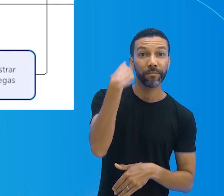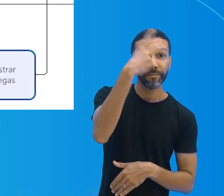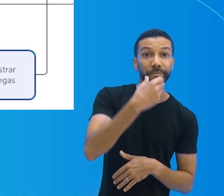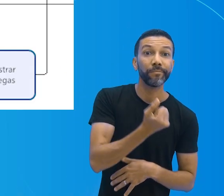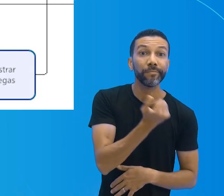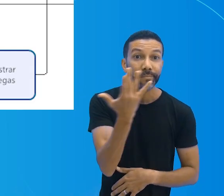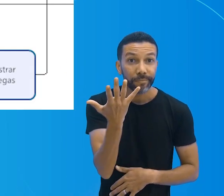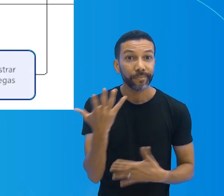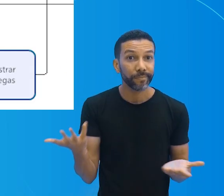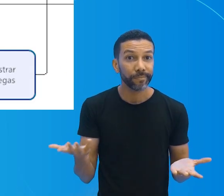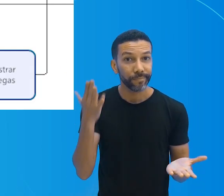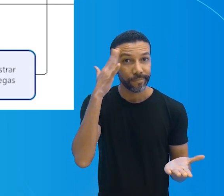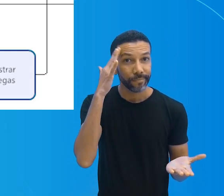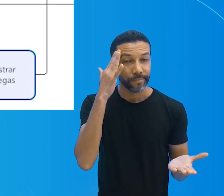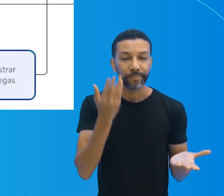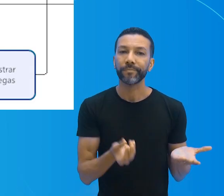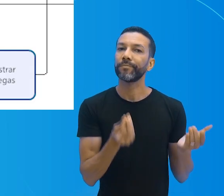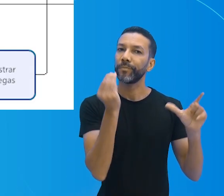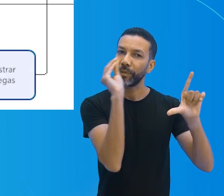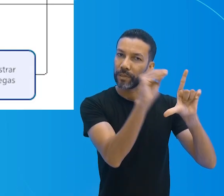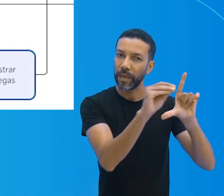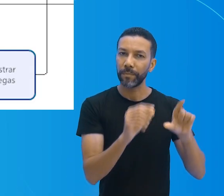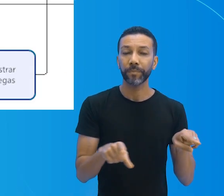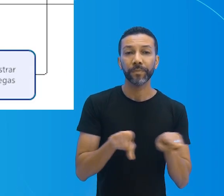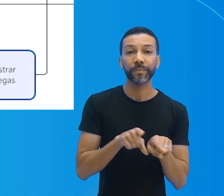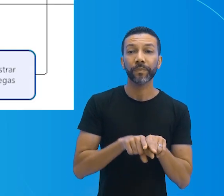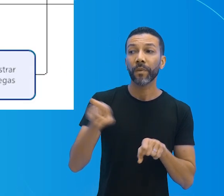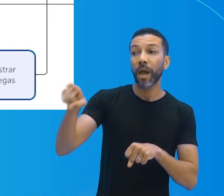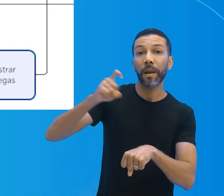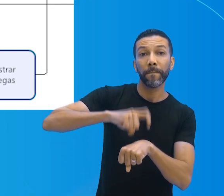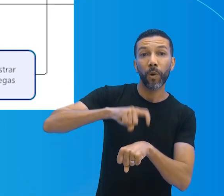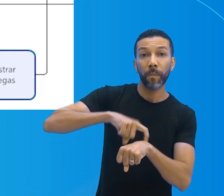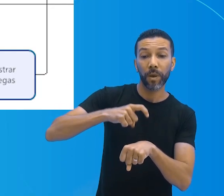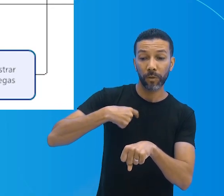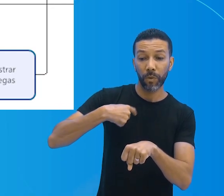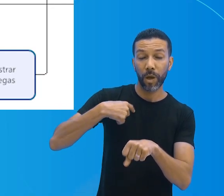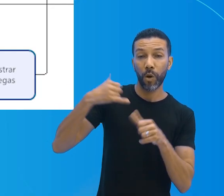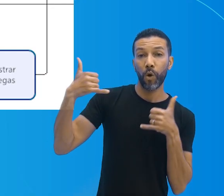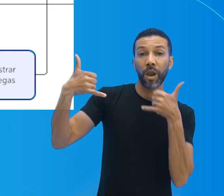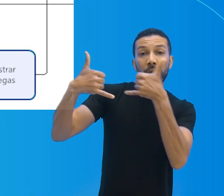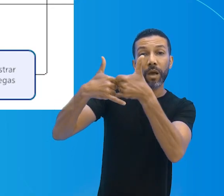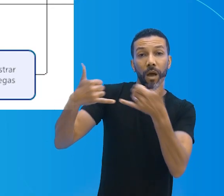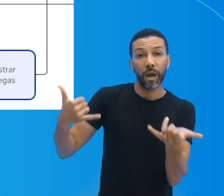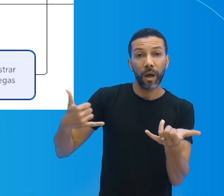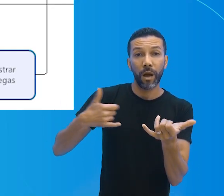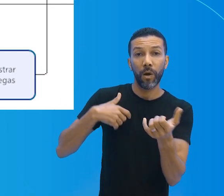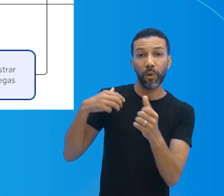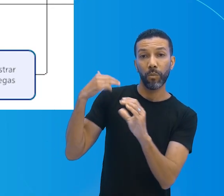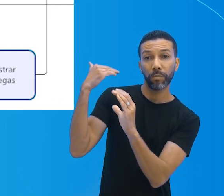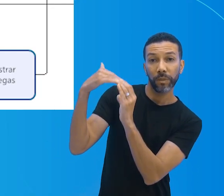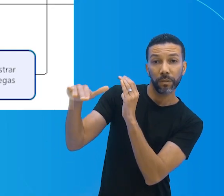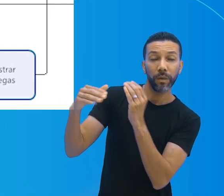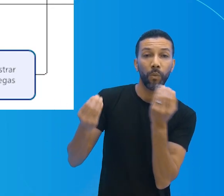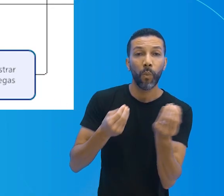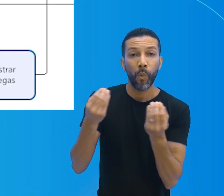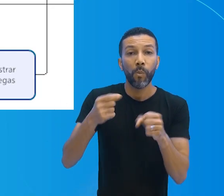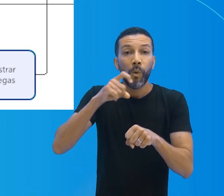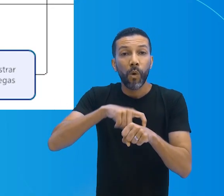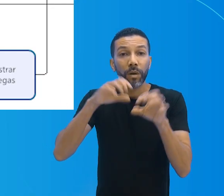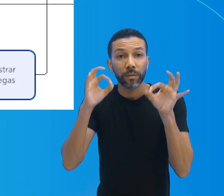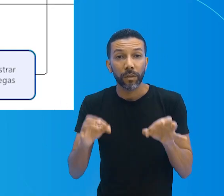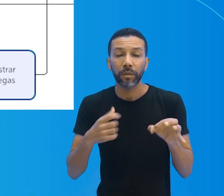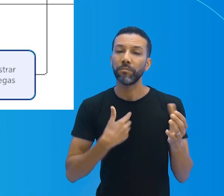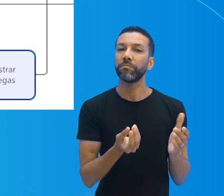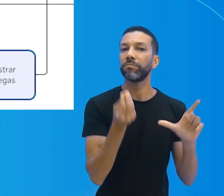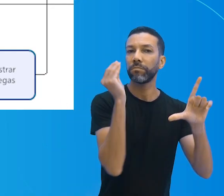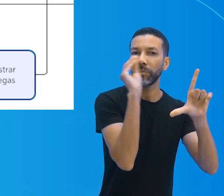saber cadastrar os momentos em que ele pode contatar esse servidor que está no teletrabalho, ele vai ter